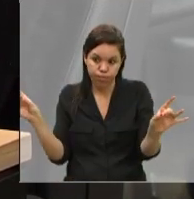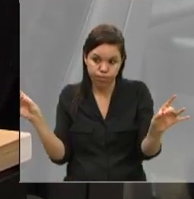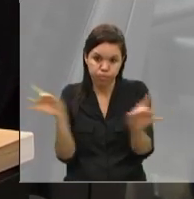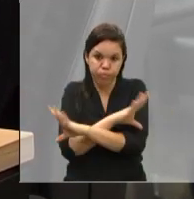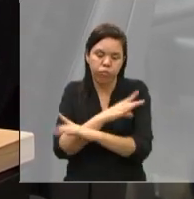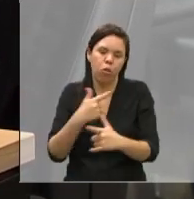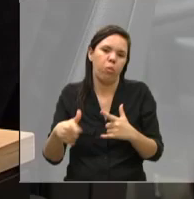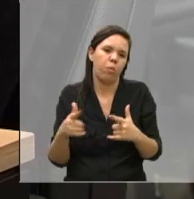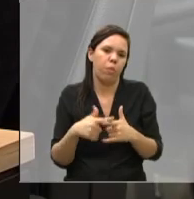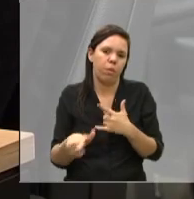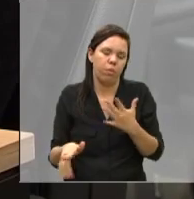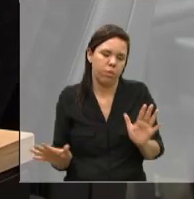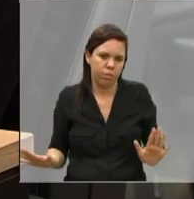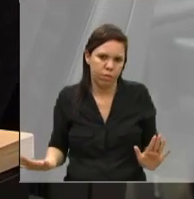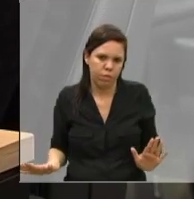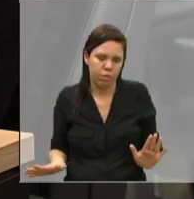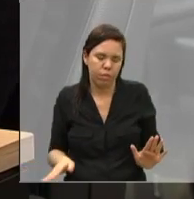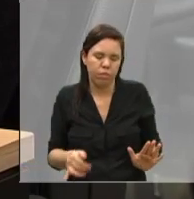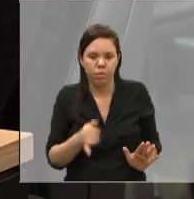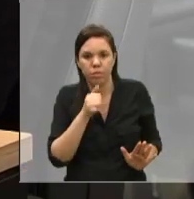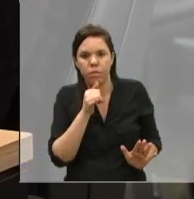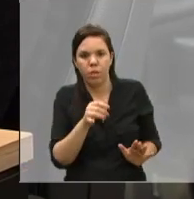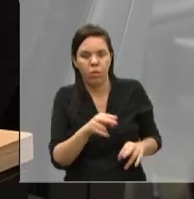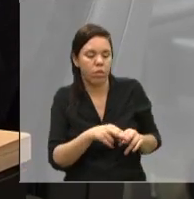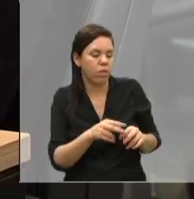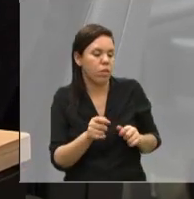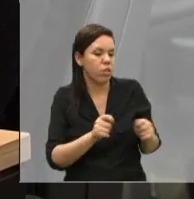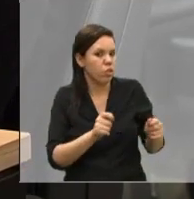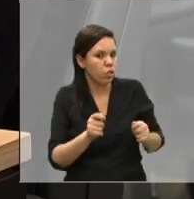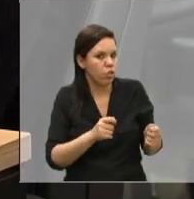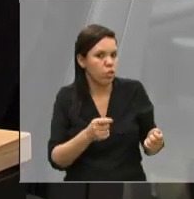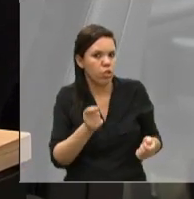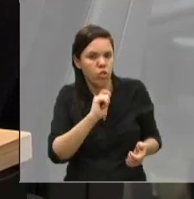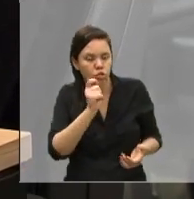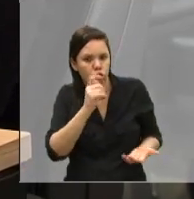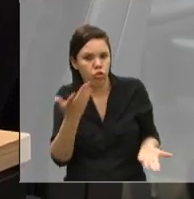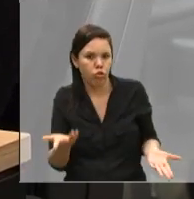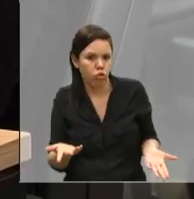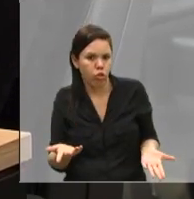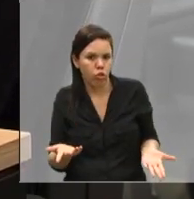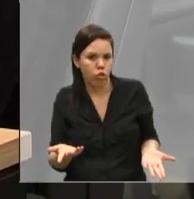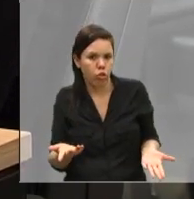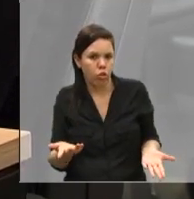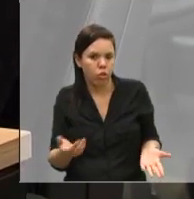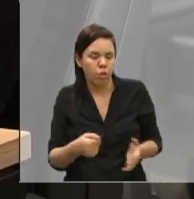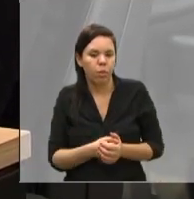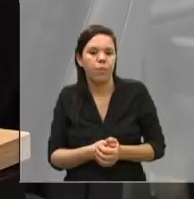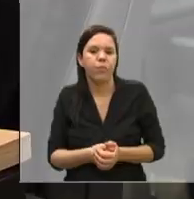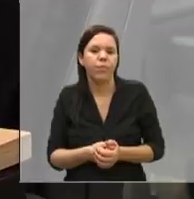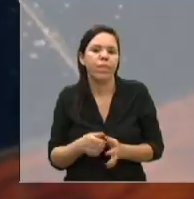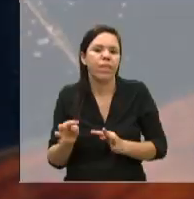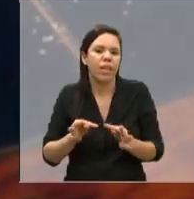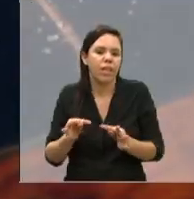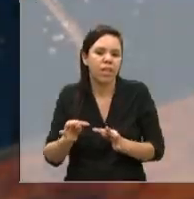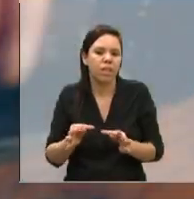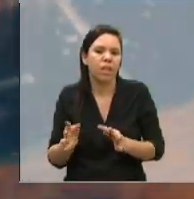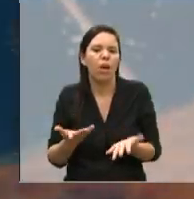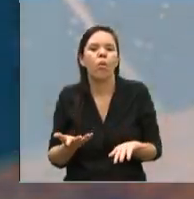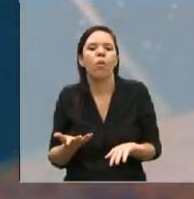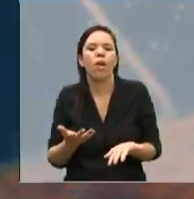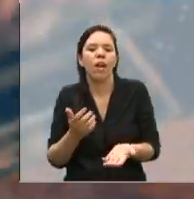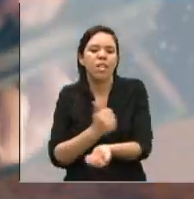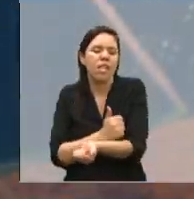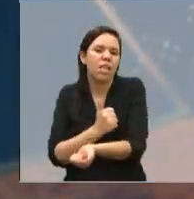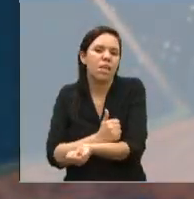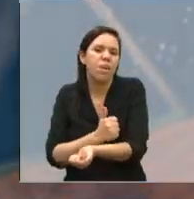questão das drogas, você tem experiência da rede de saúde mental, de tratar a dependência